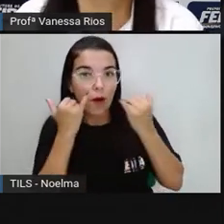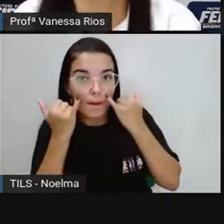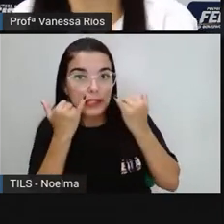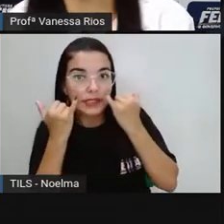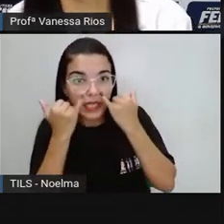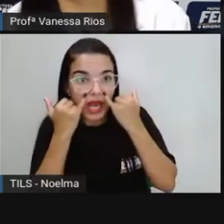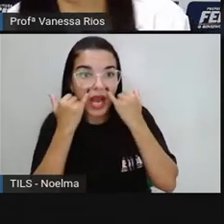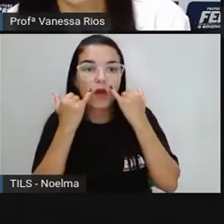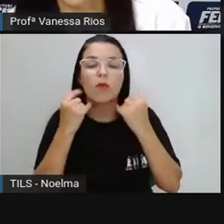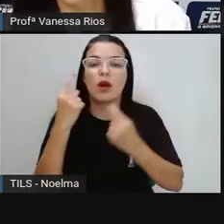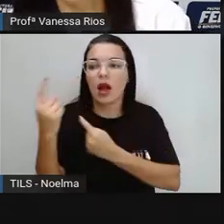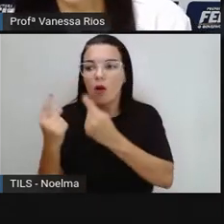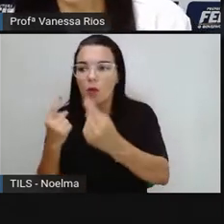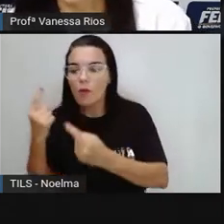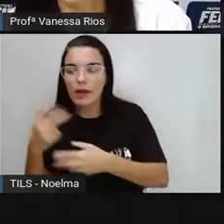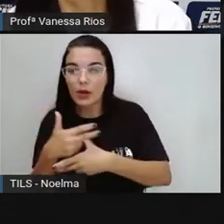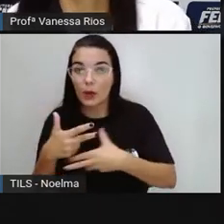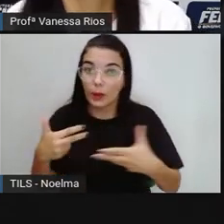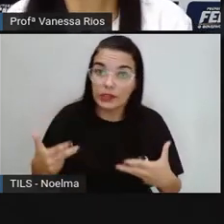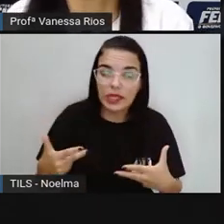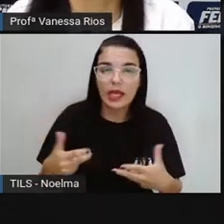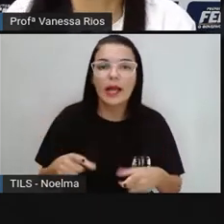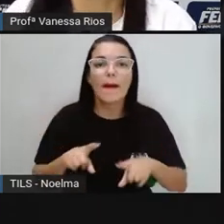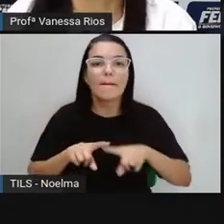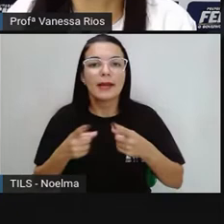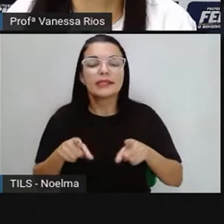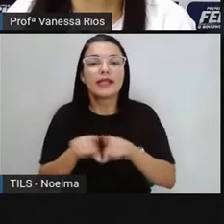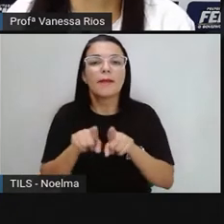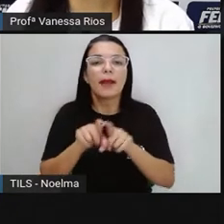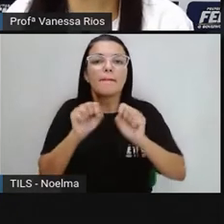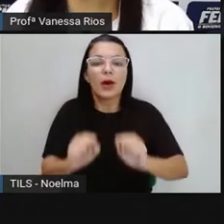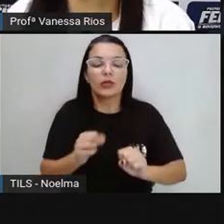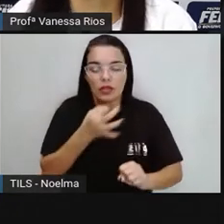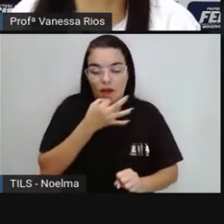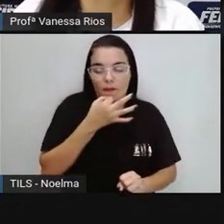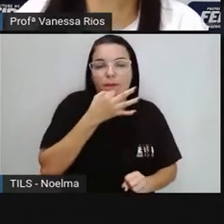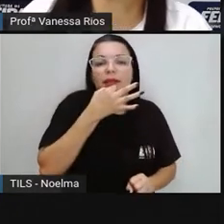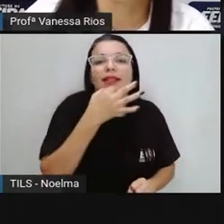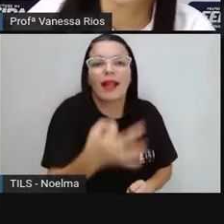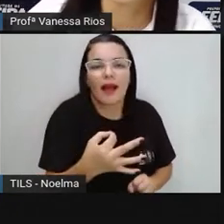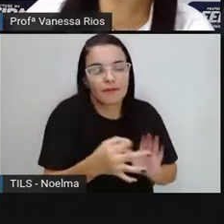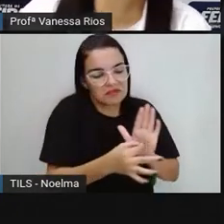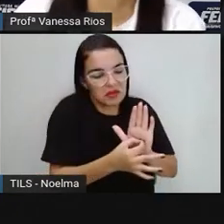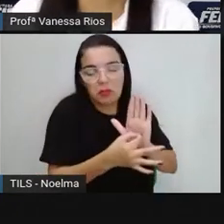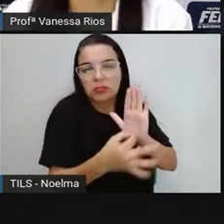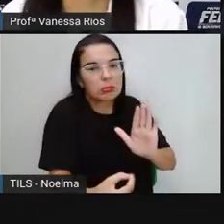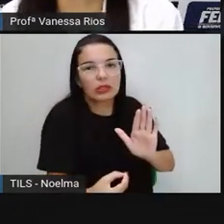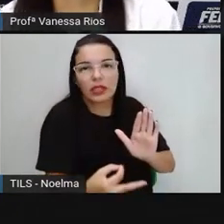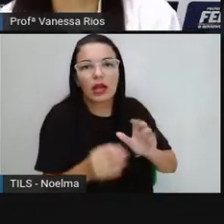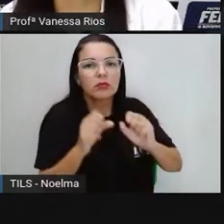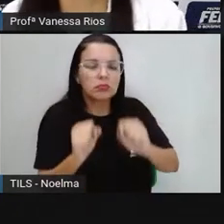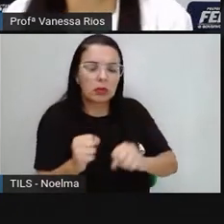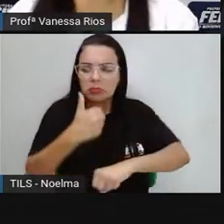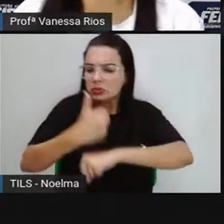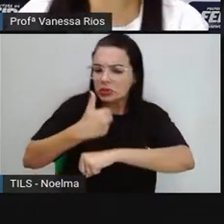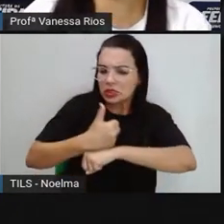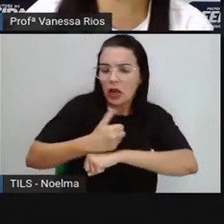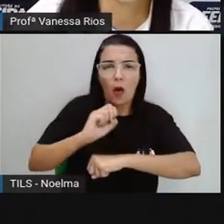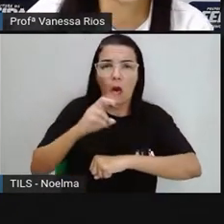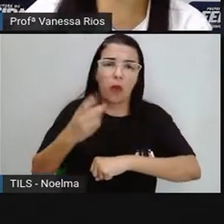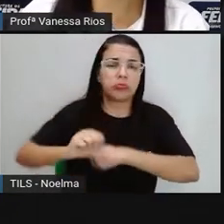informações sobre determinada obra ou produto, se expressa também a opinião positiva